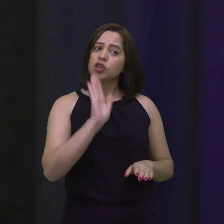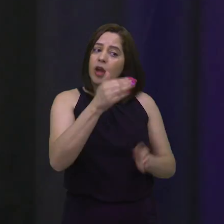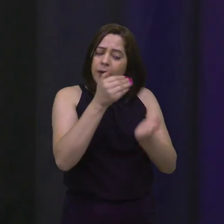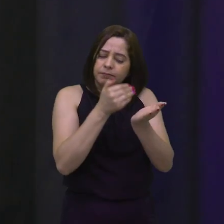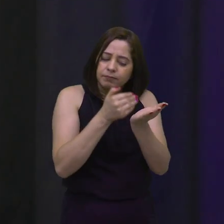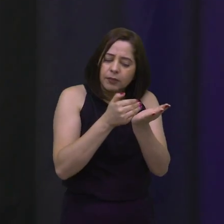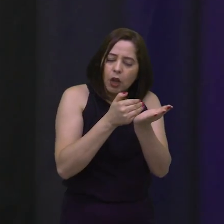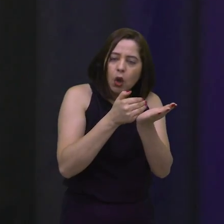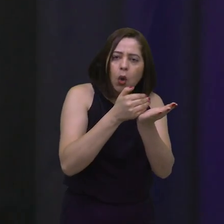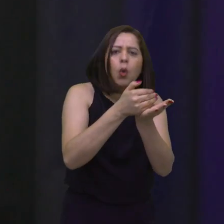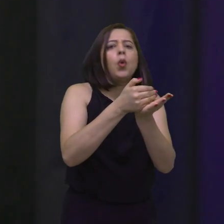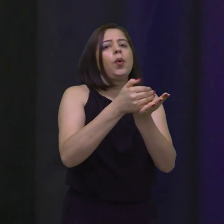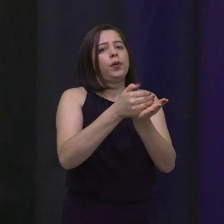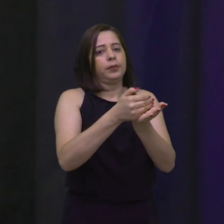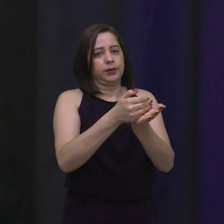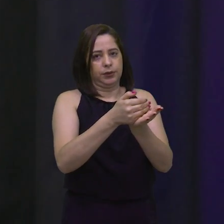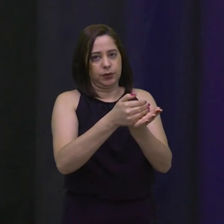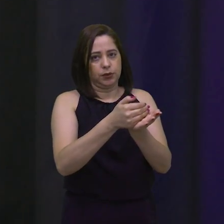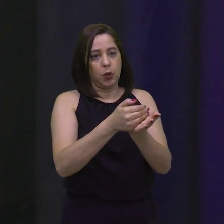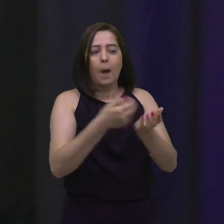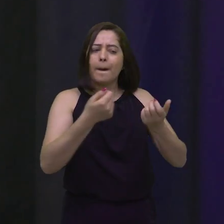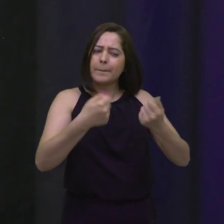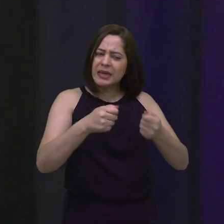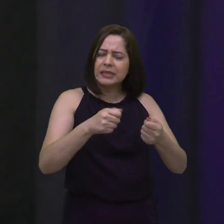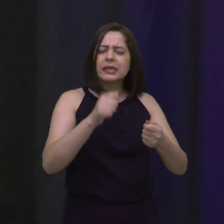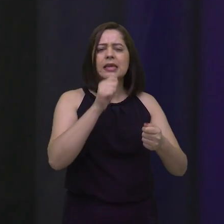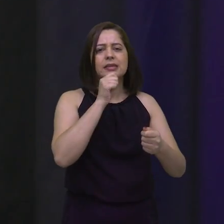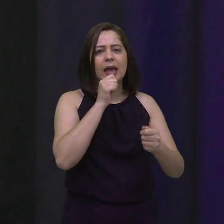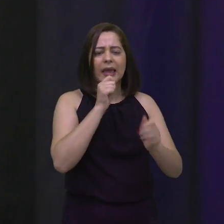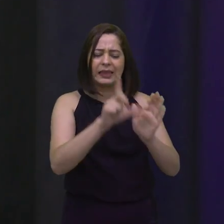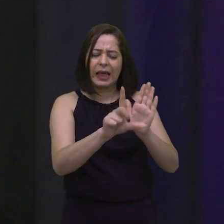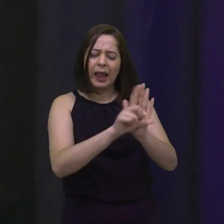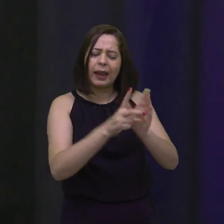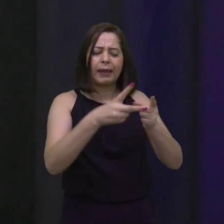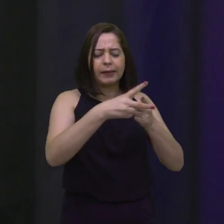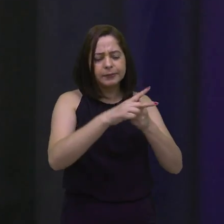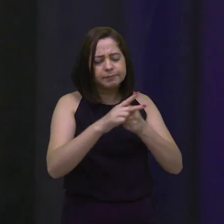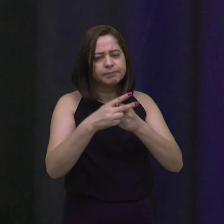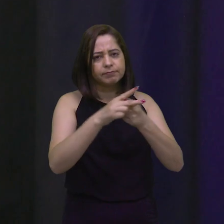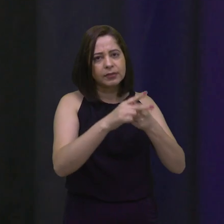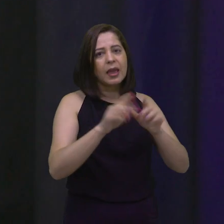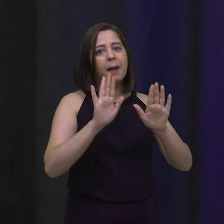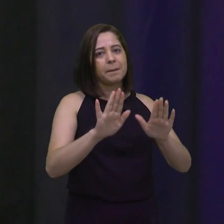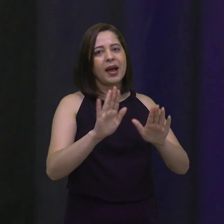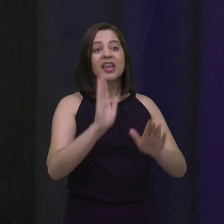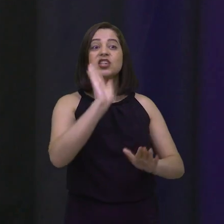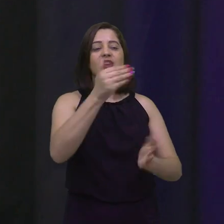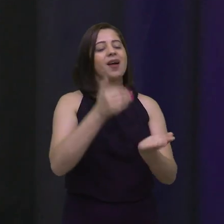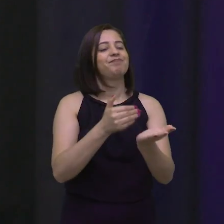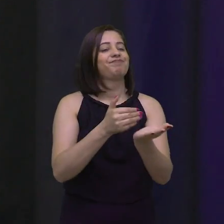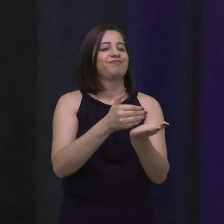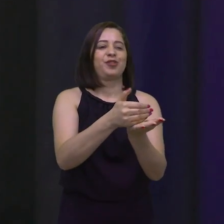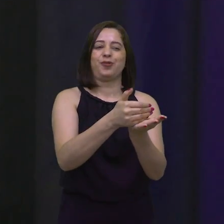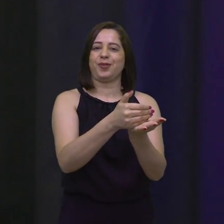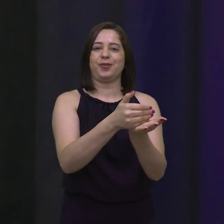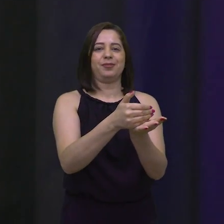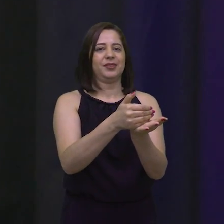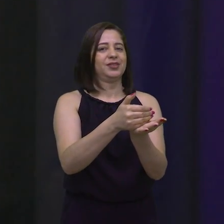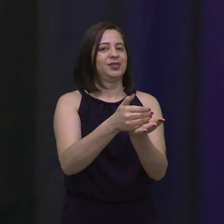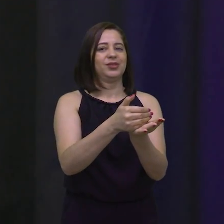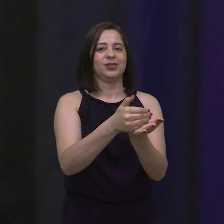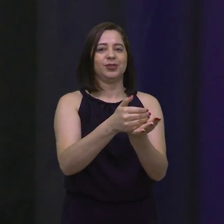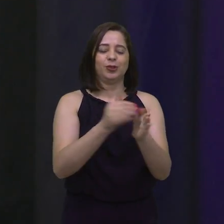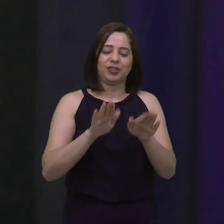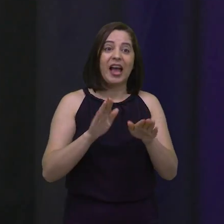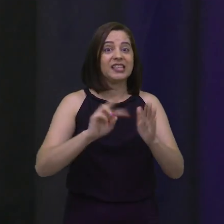está começando, precisa de vários ajustes, né? Precisa melhorar muito, mas o fato de começar já